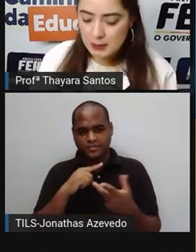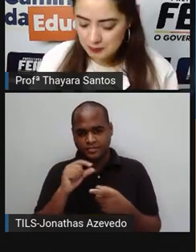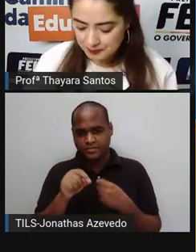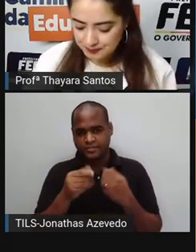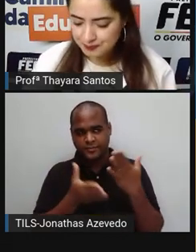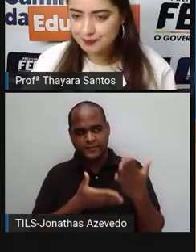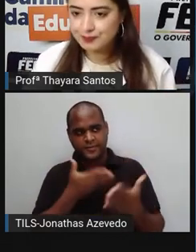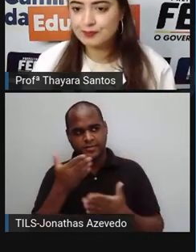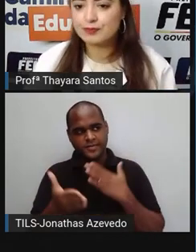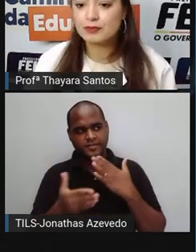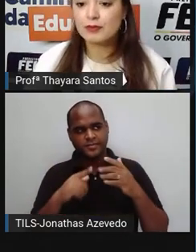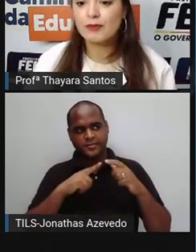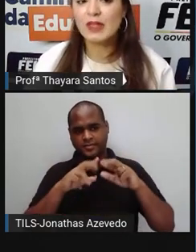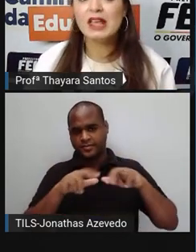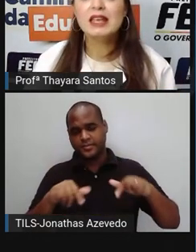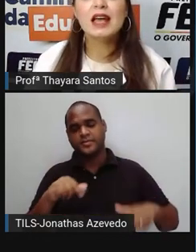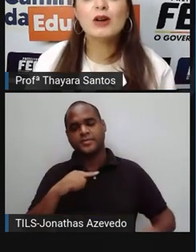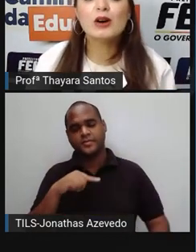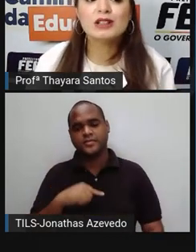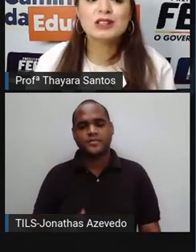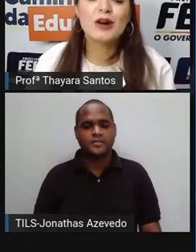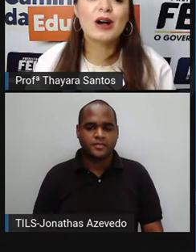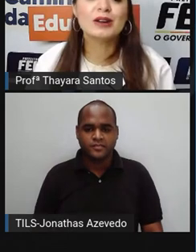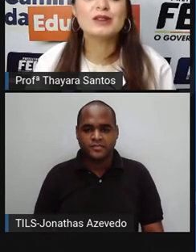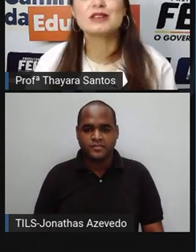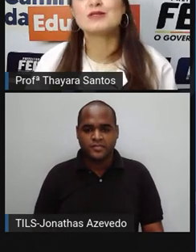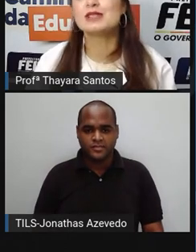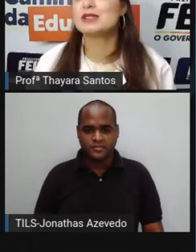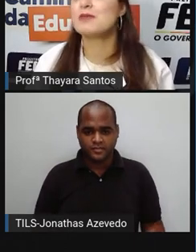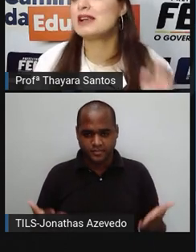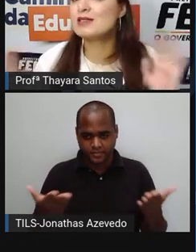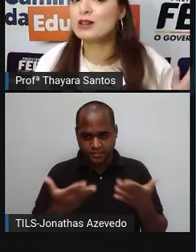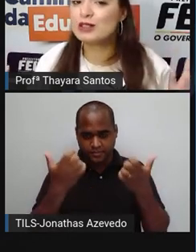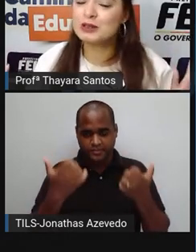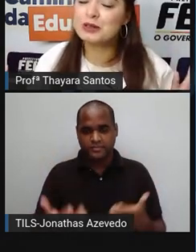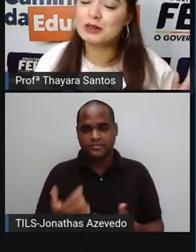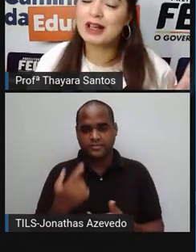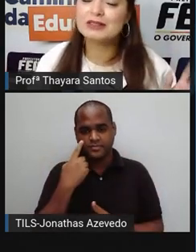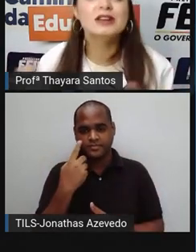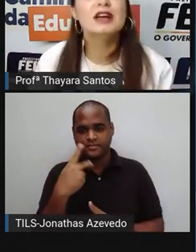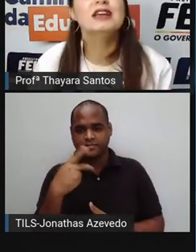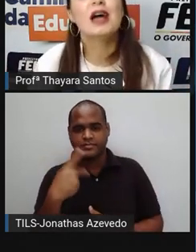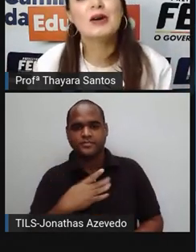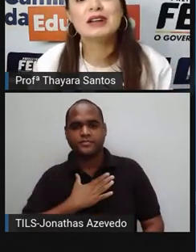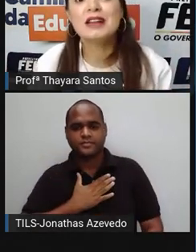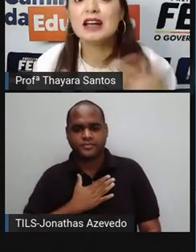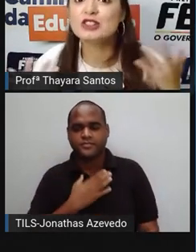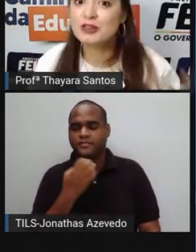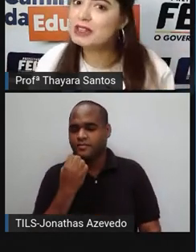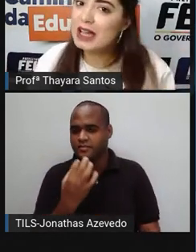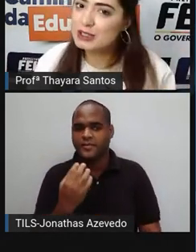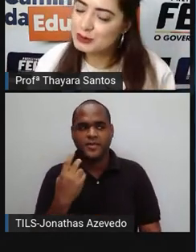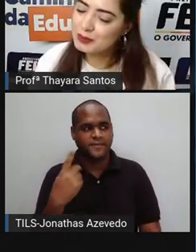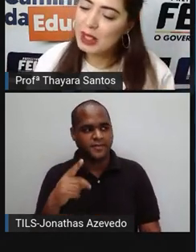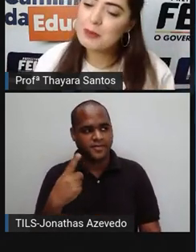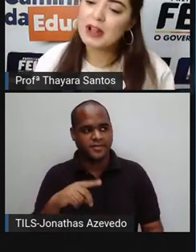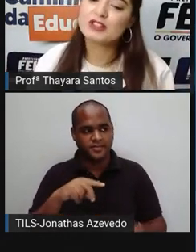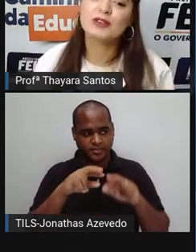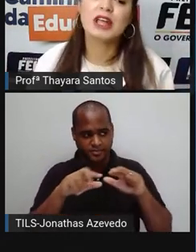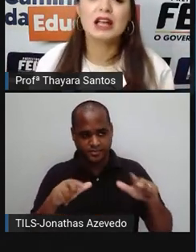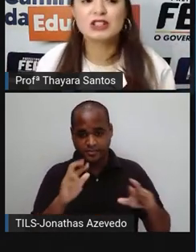cuidar dele a e agora chegou a hora que eu sei que vocês mais gostam em do outro lado que a hora da atividade